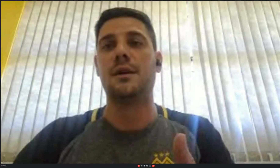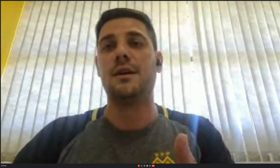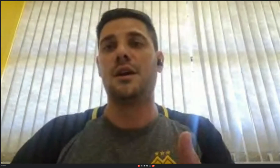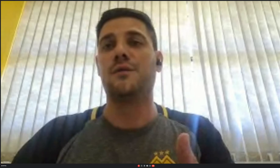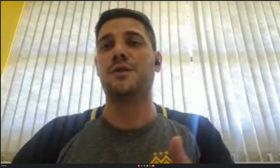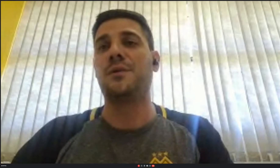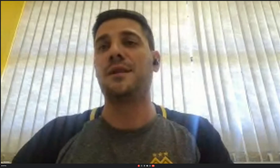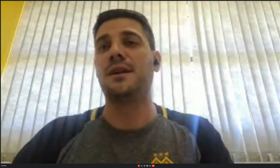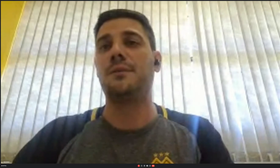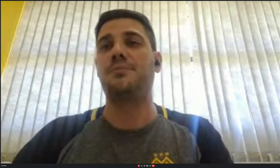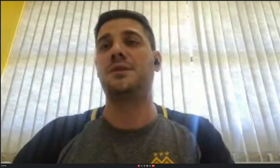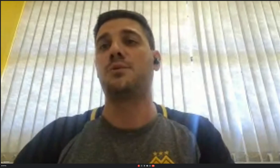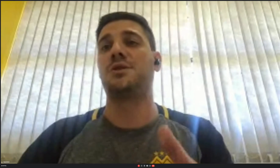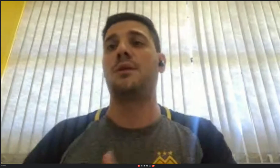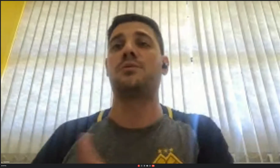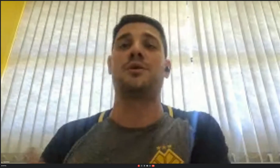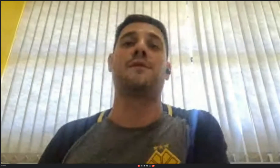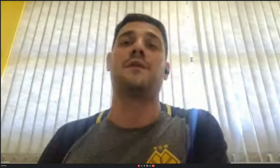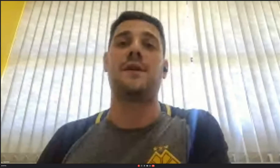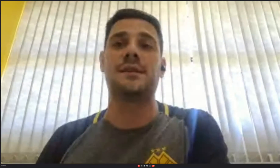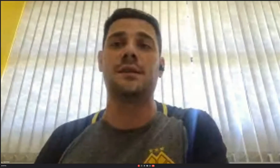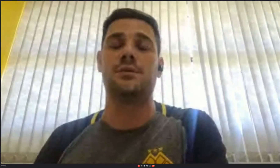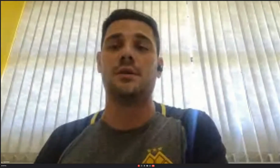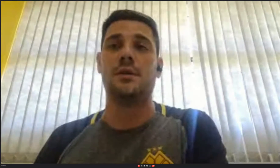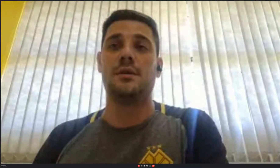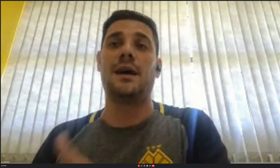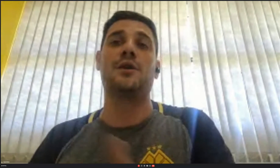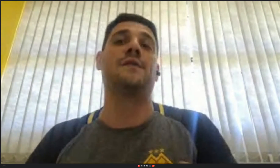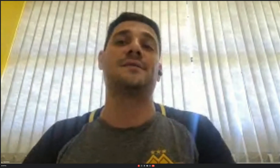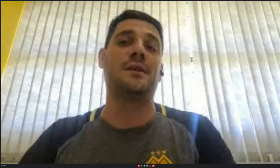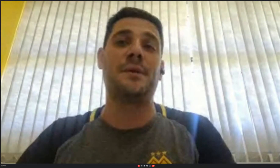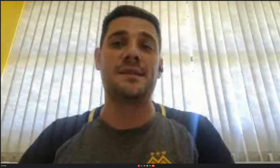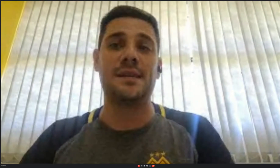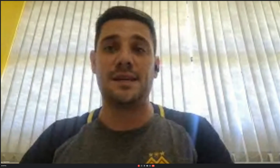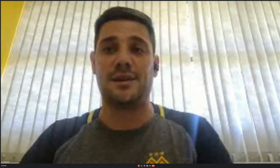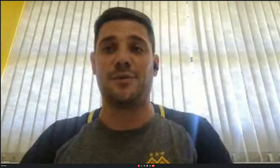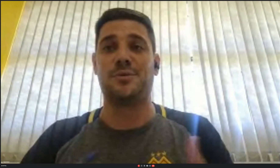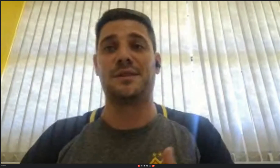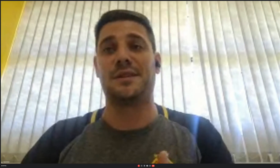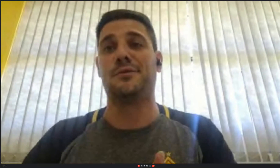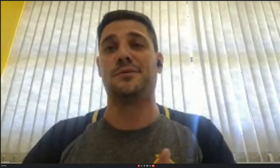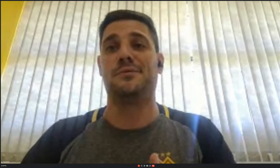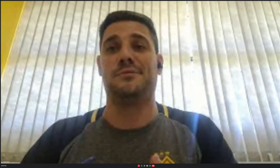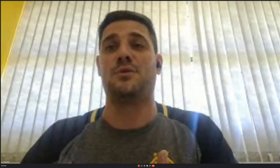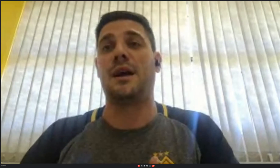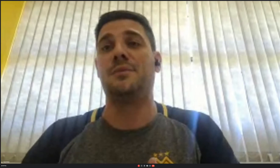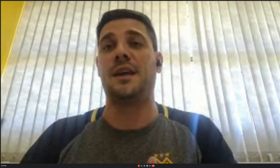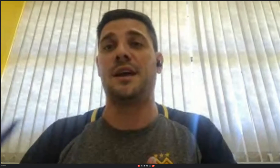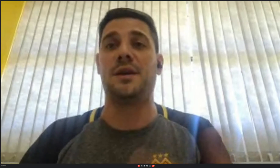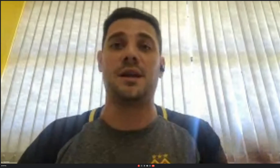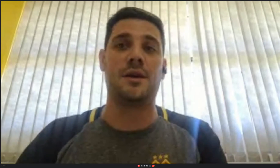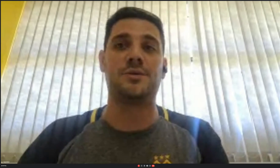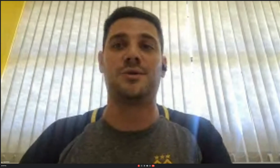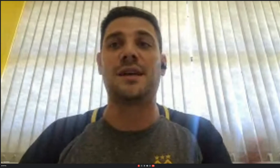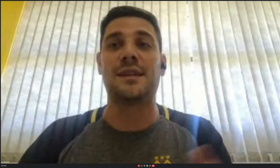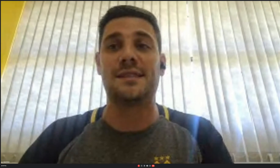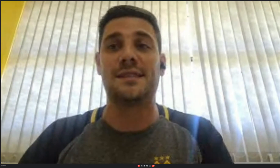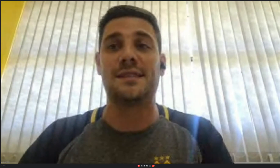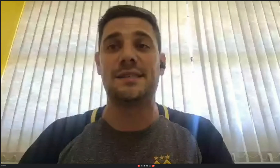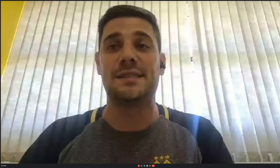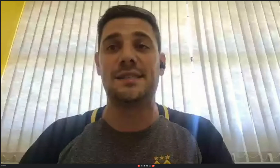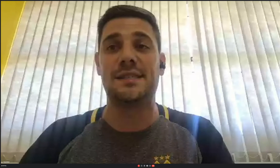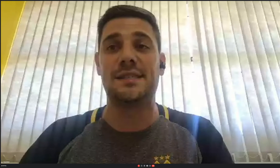falou, eu vou depender de continuar com o que eu venho fazendo, da renovação da parceria, que é uma coisa que não cabe nem a mim, nem ao Johnny